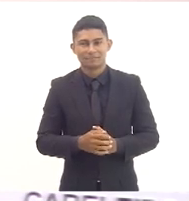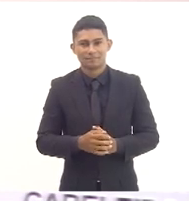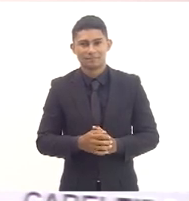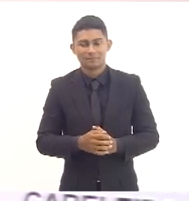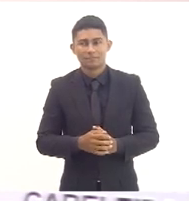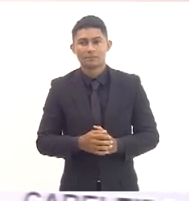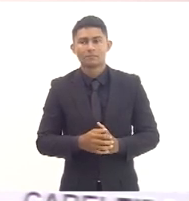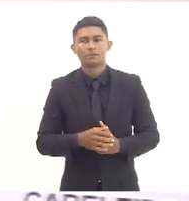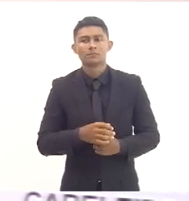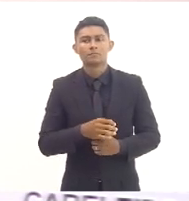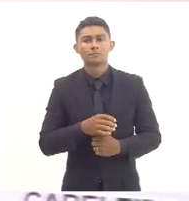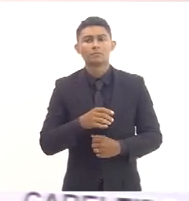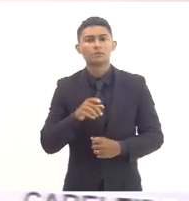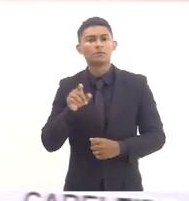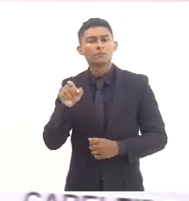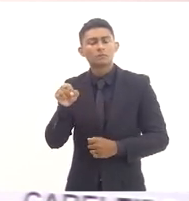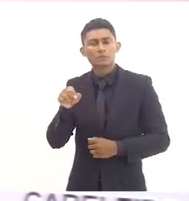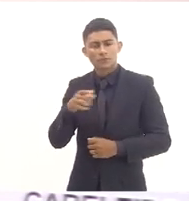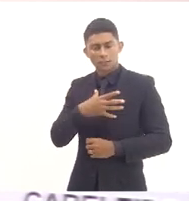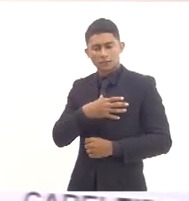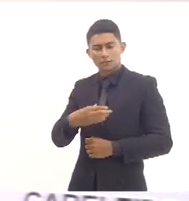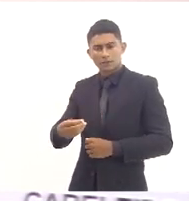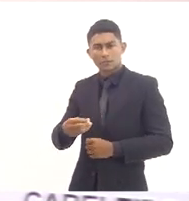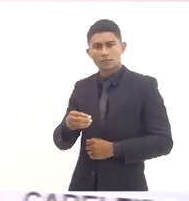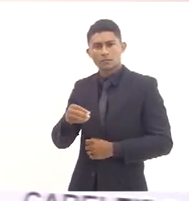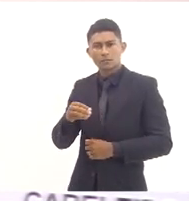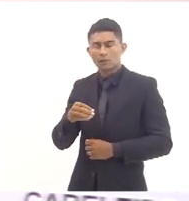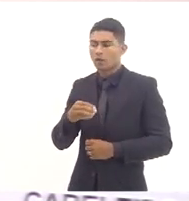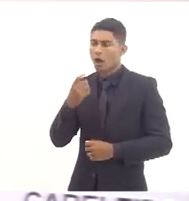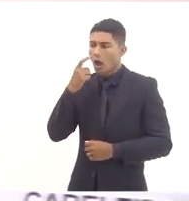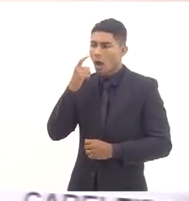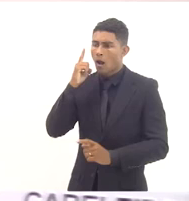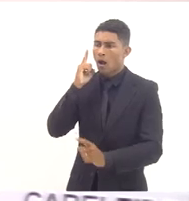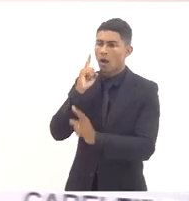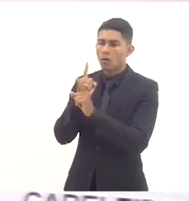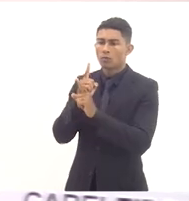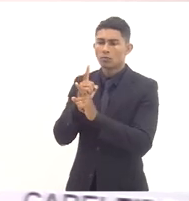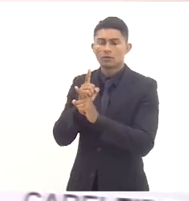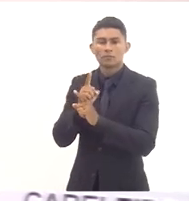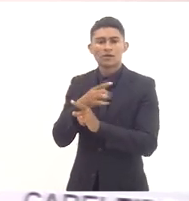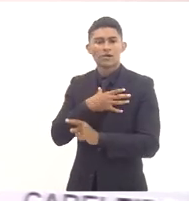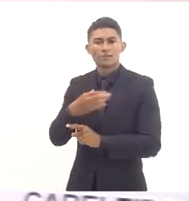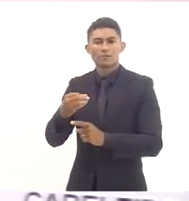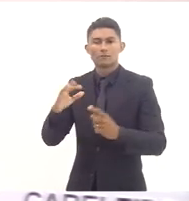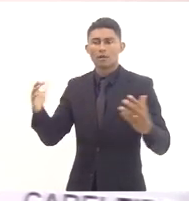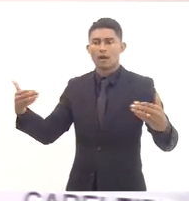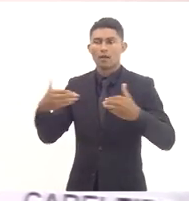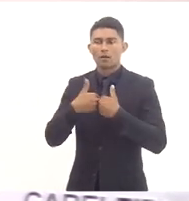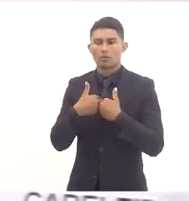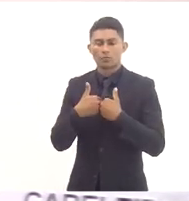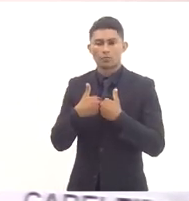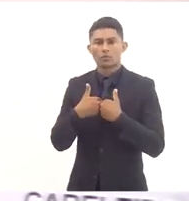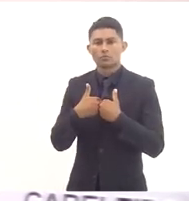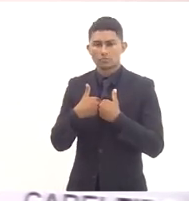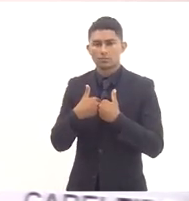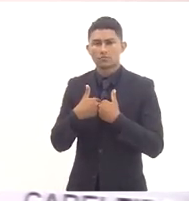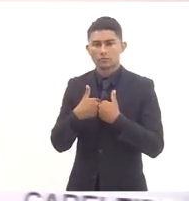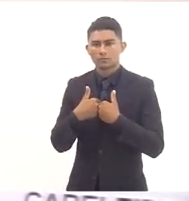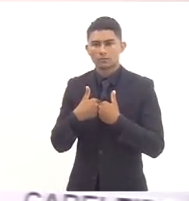o diagnóstico do João foi autismo seu filho é autista ele tinha